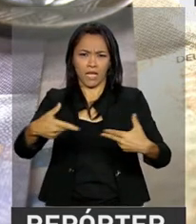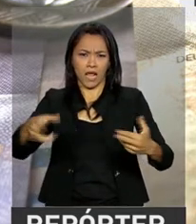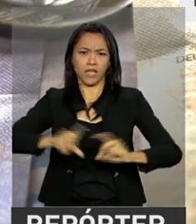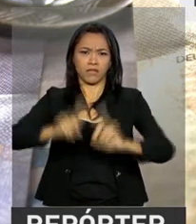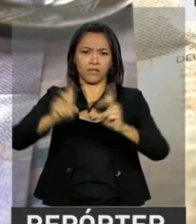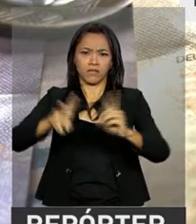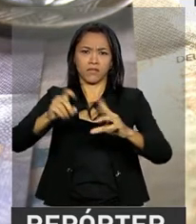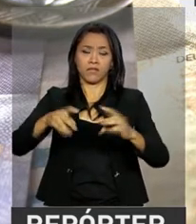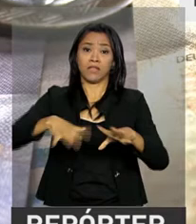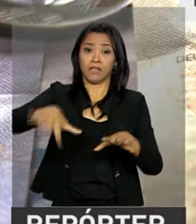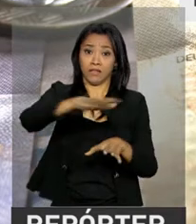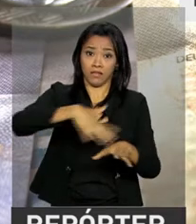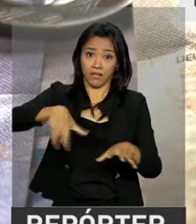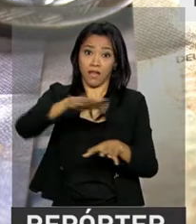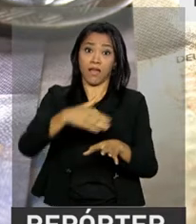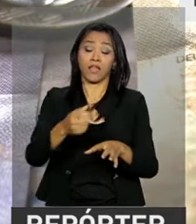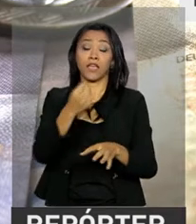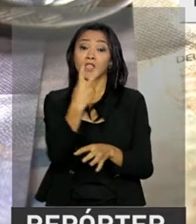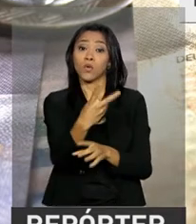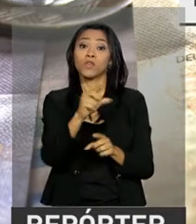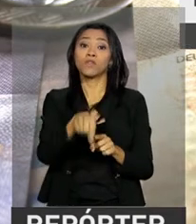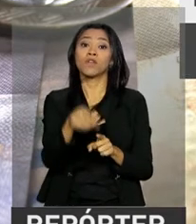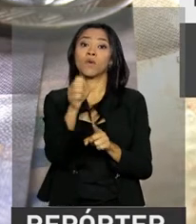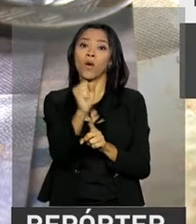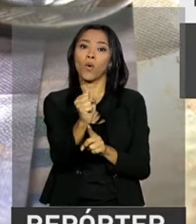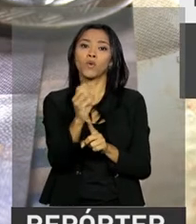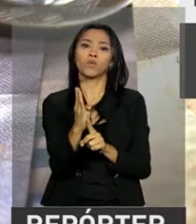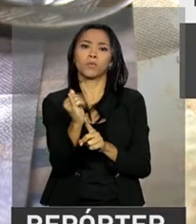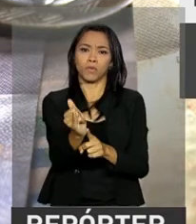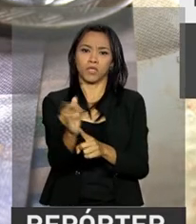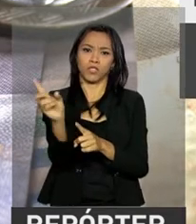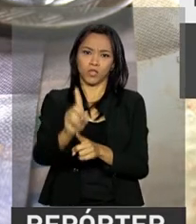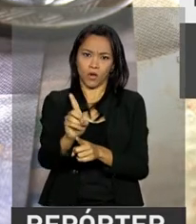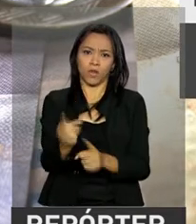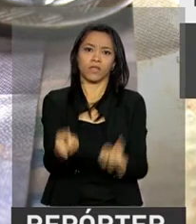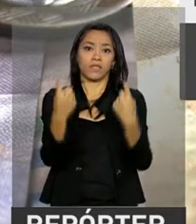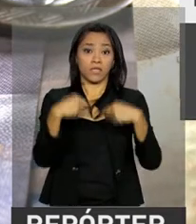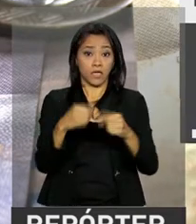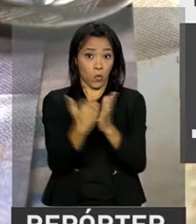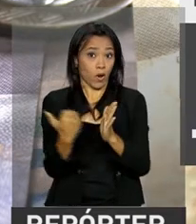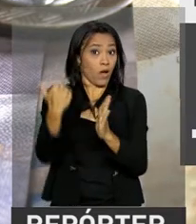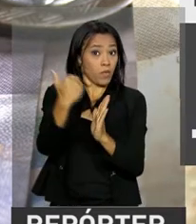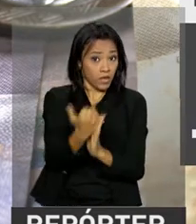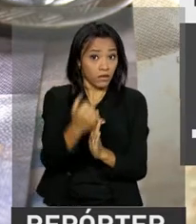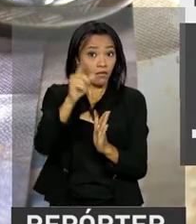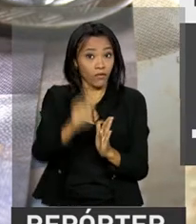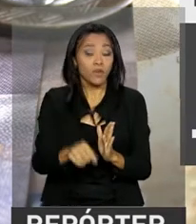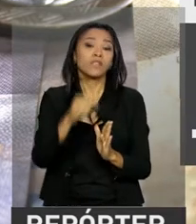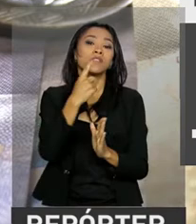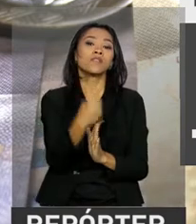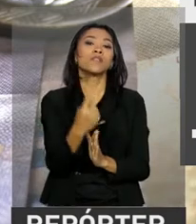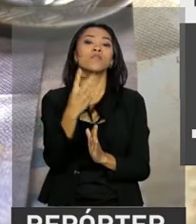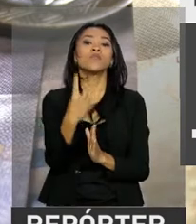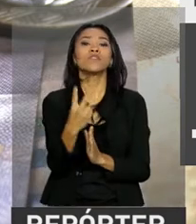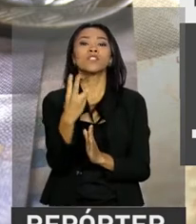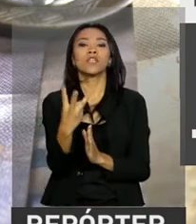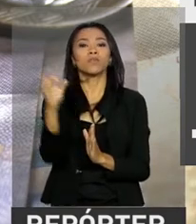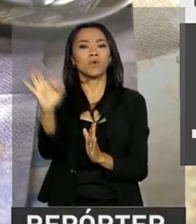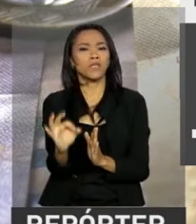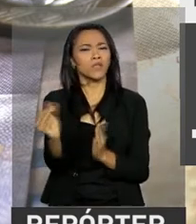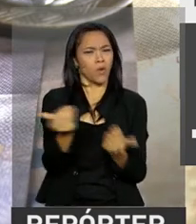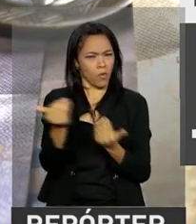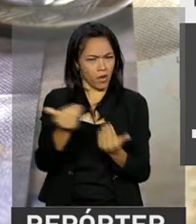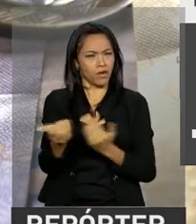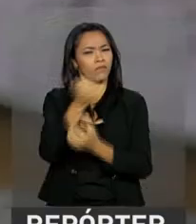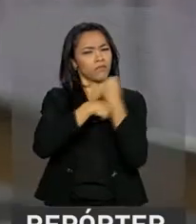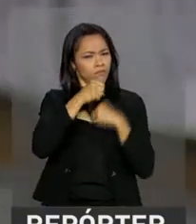transportes que somaram 2,8 bilhões de dólares o crescimento foi de 123 por cento em relação